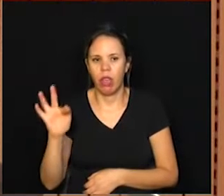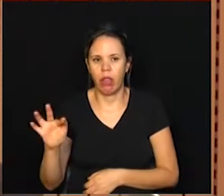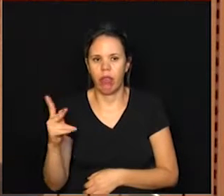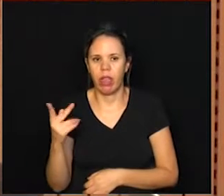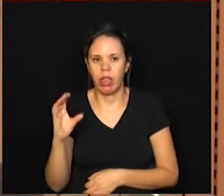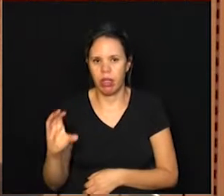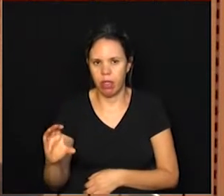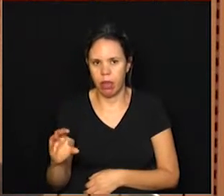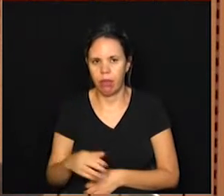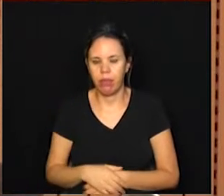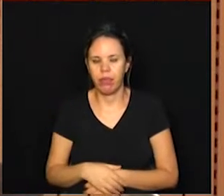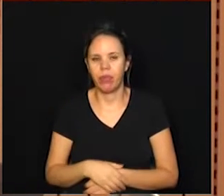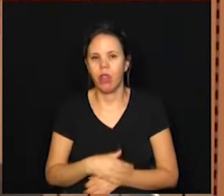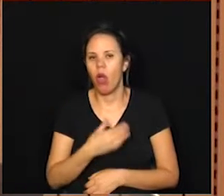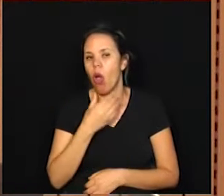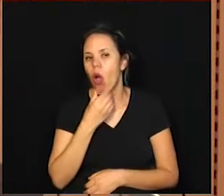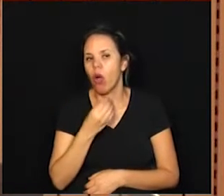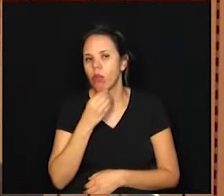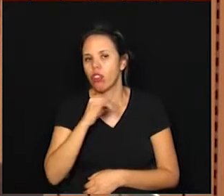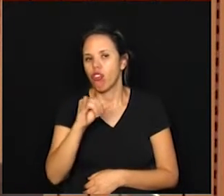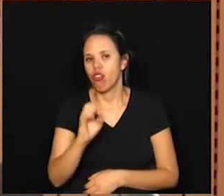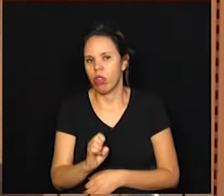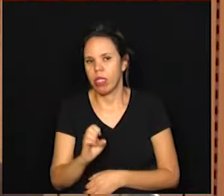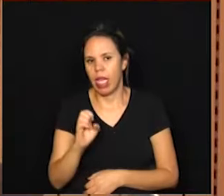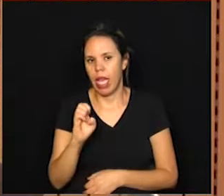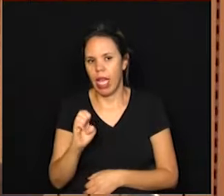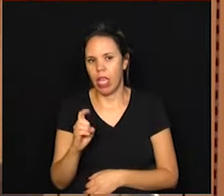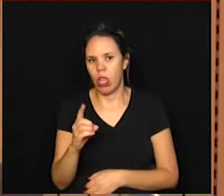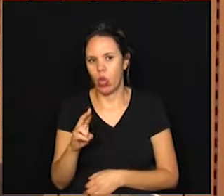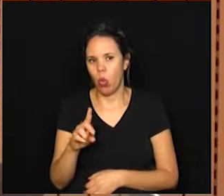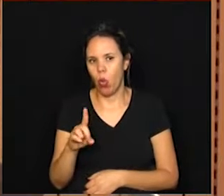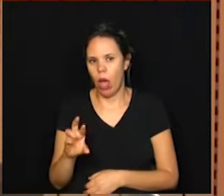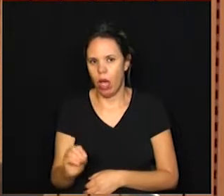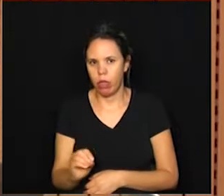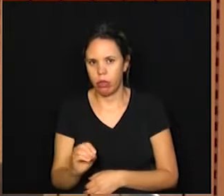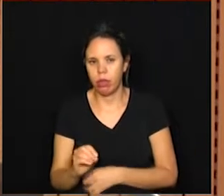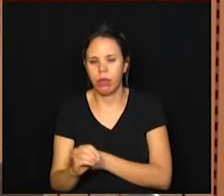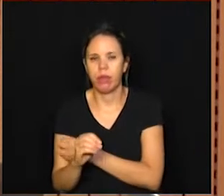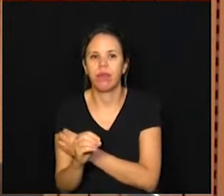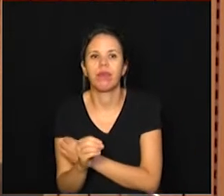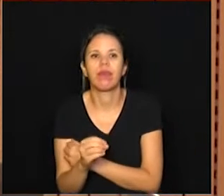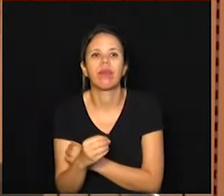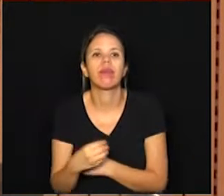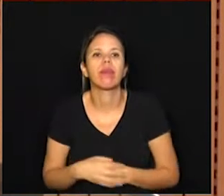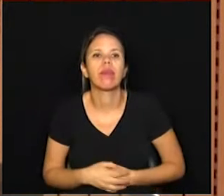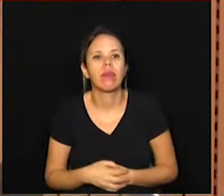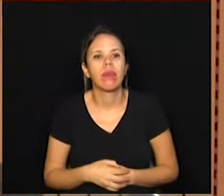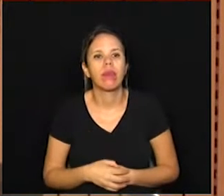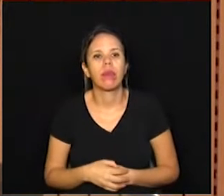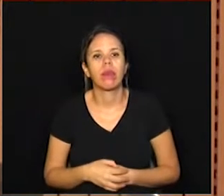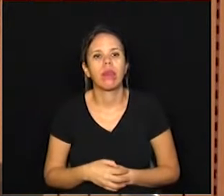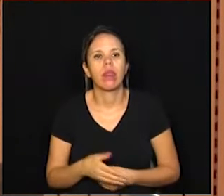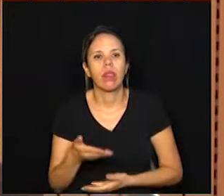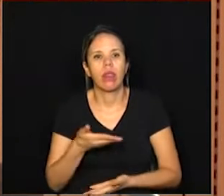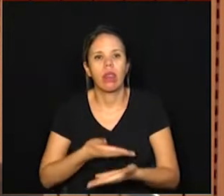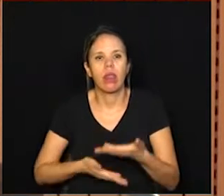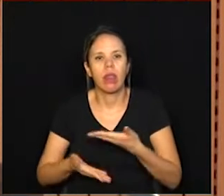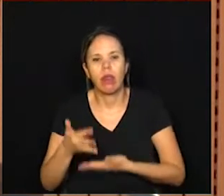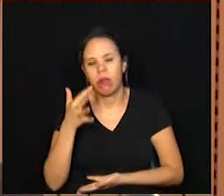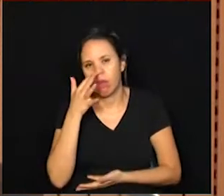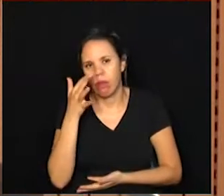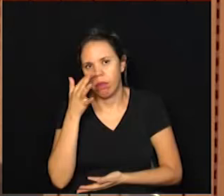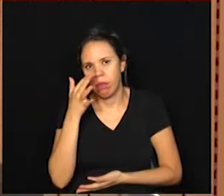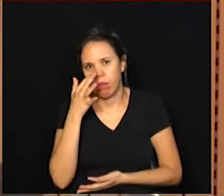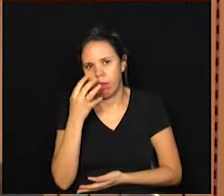José Eduardo Andrade Vieira. Meu amigo pessoal, com quem eu nutria grande